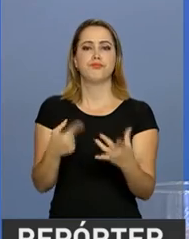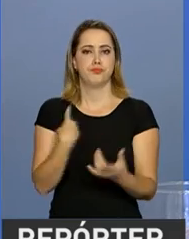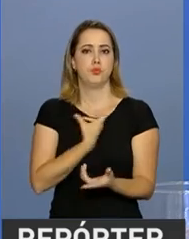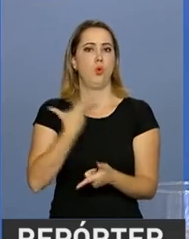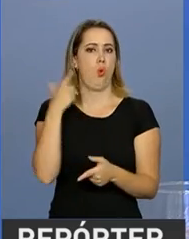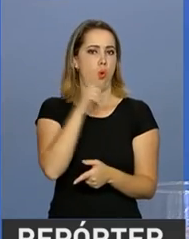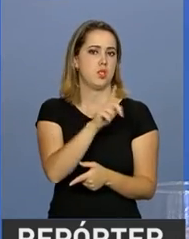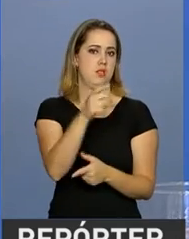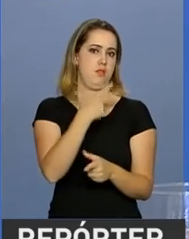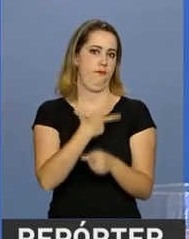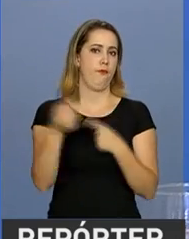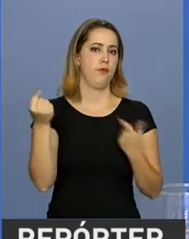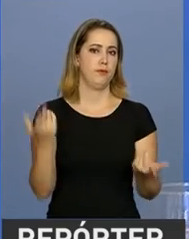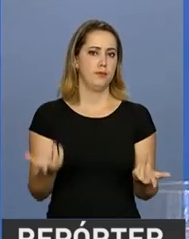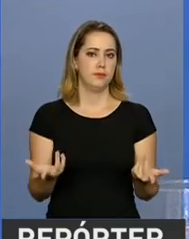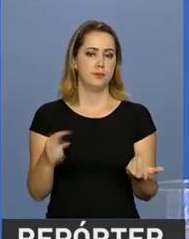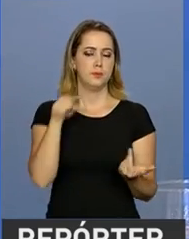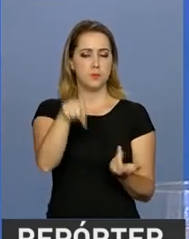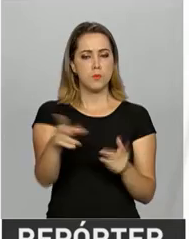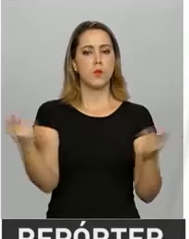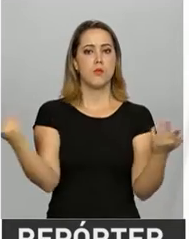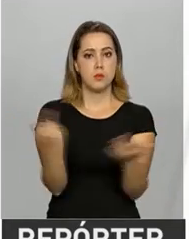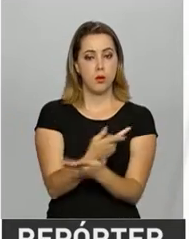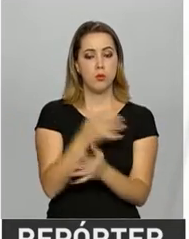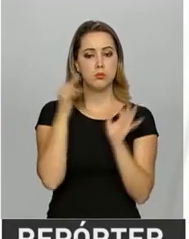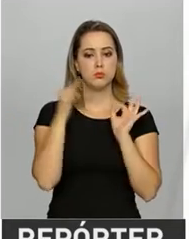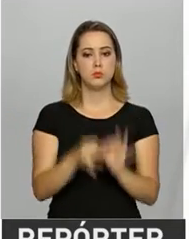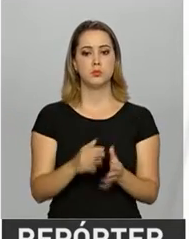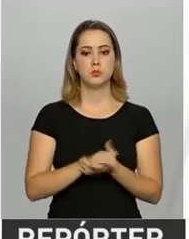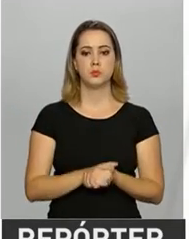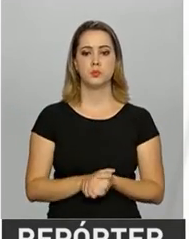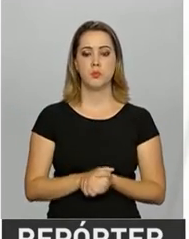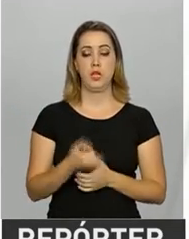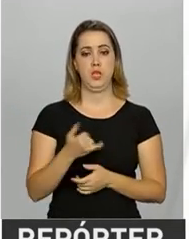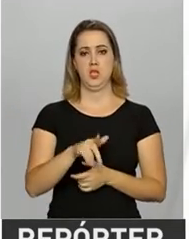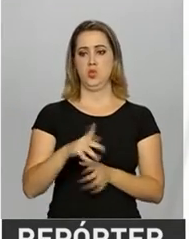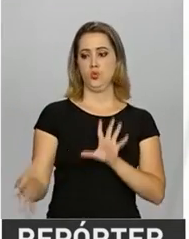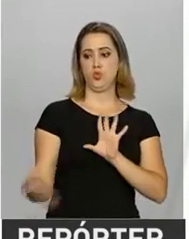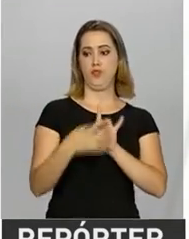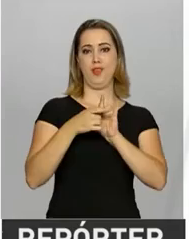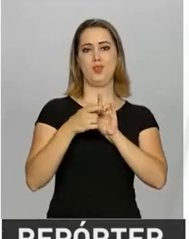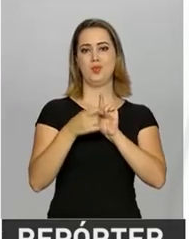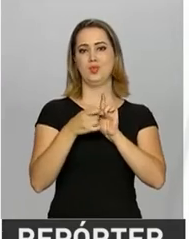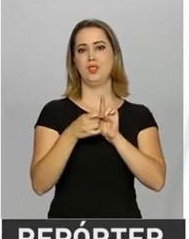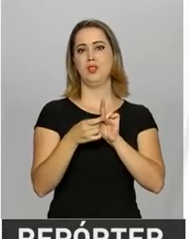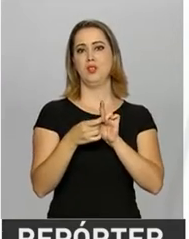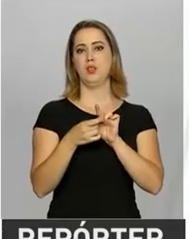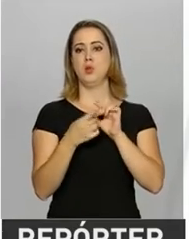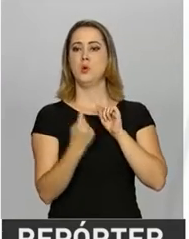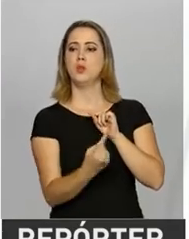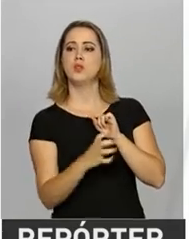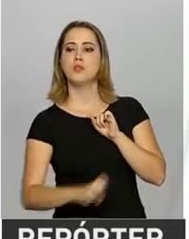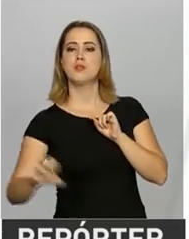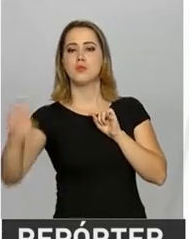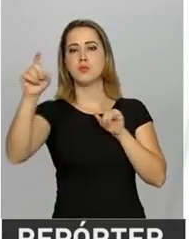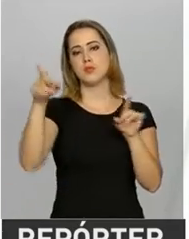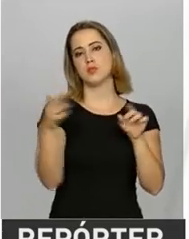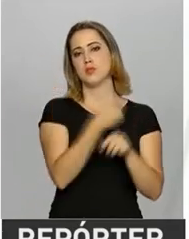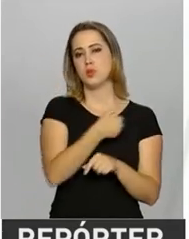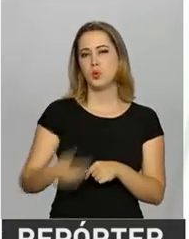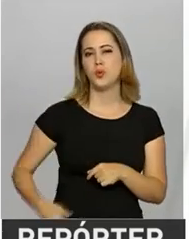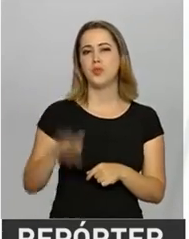e isso vai ser feito se não houver articulação e entre os entes da união os estados municípios